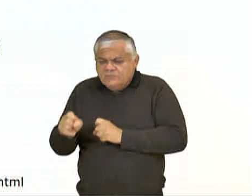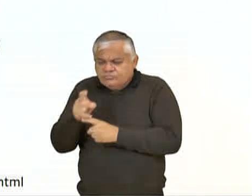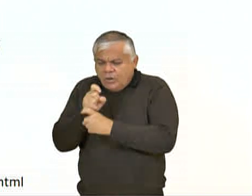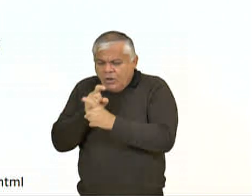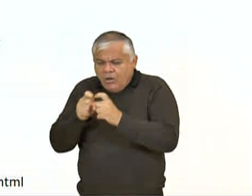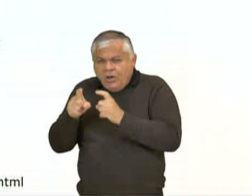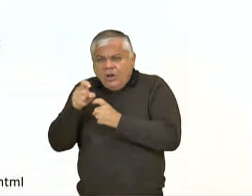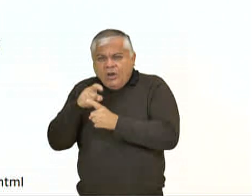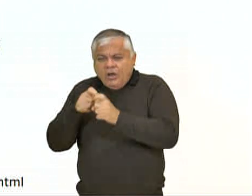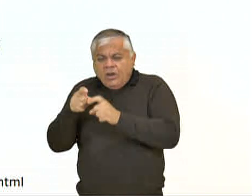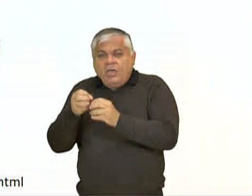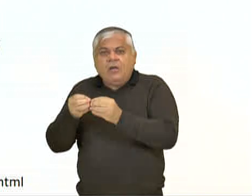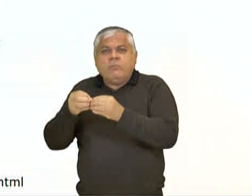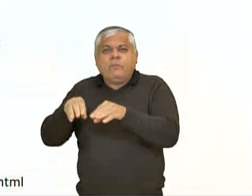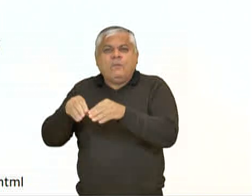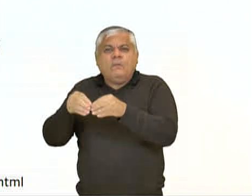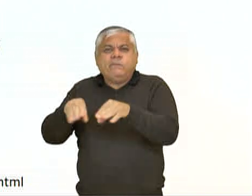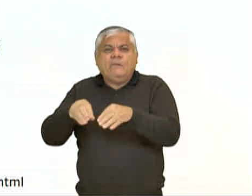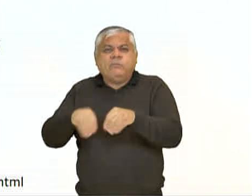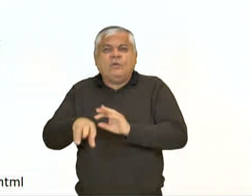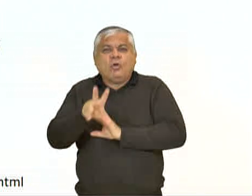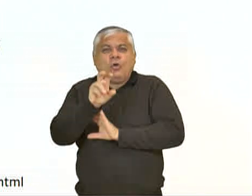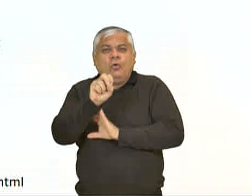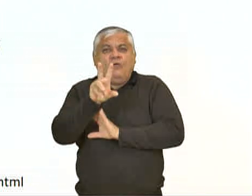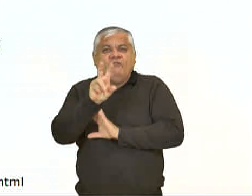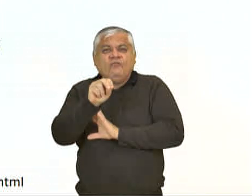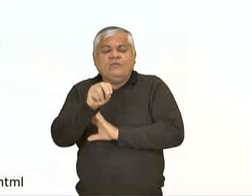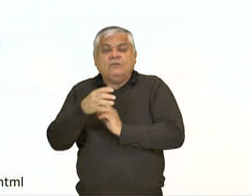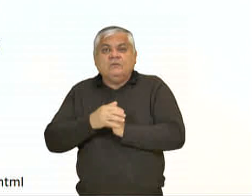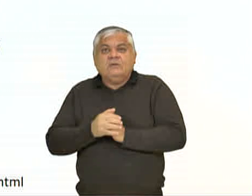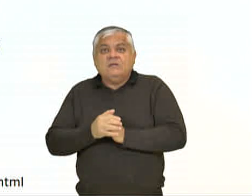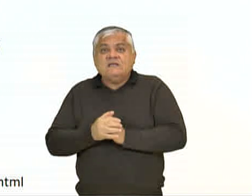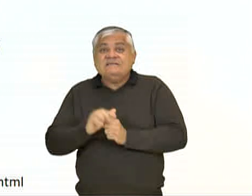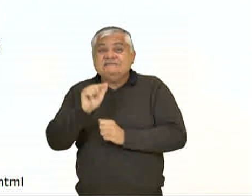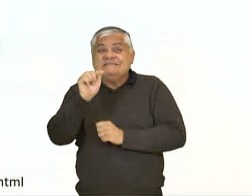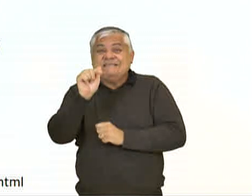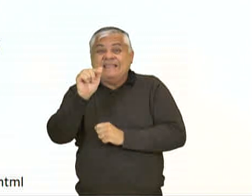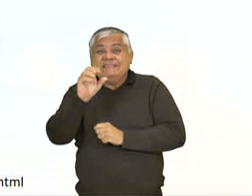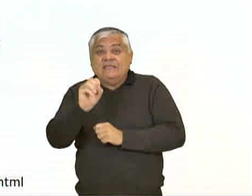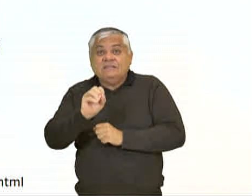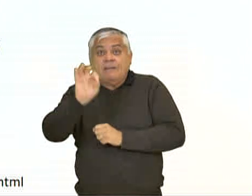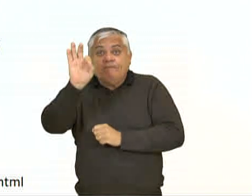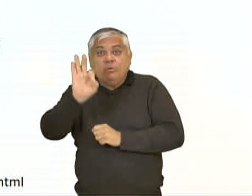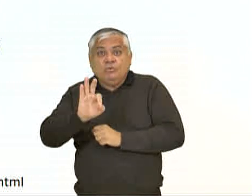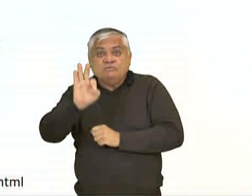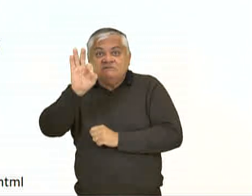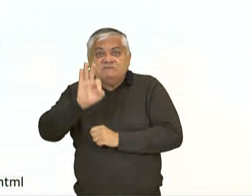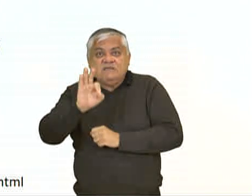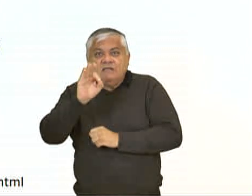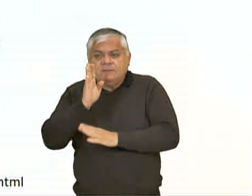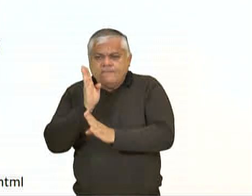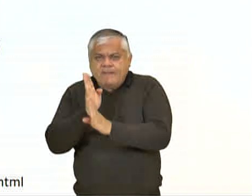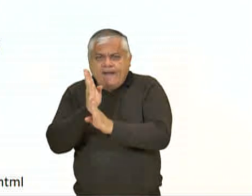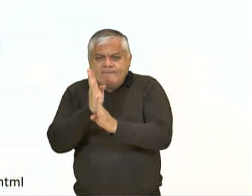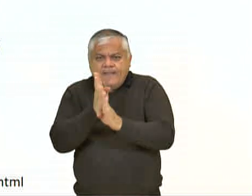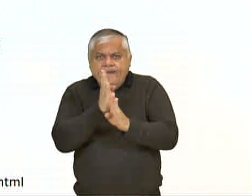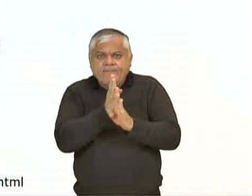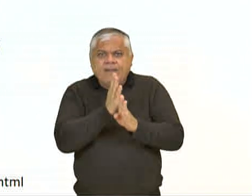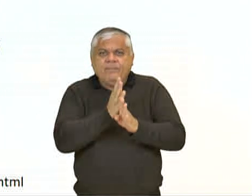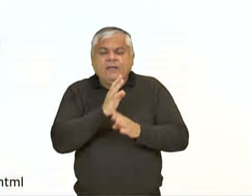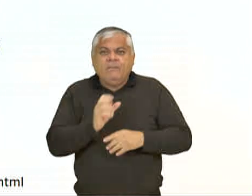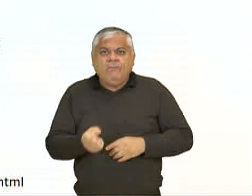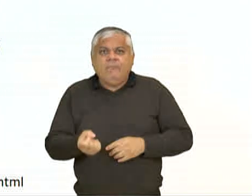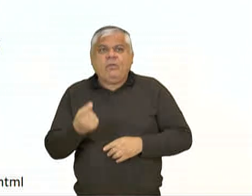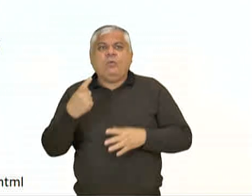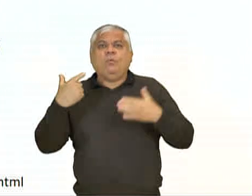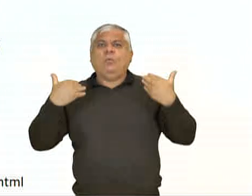ovos depositados por vermes em cerca de 70% das amostras infectadas. Olha só, tem aqui